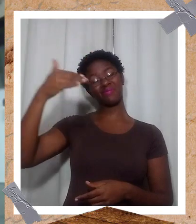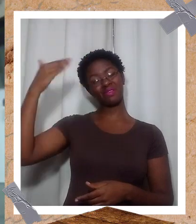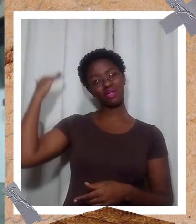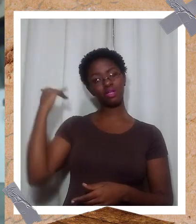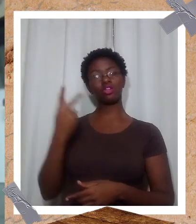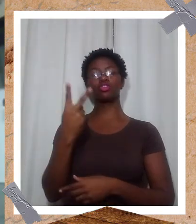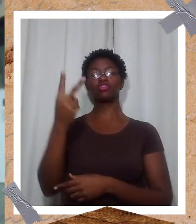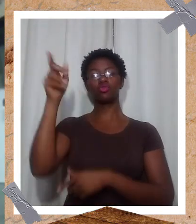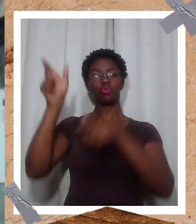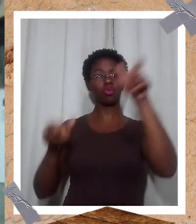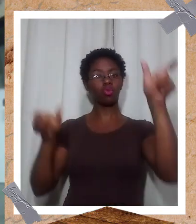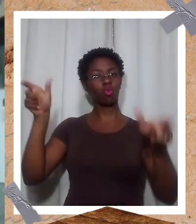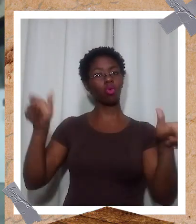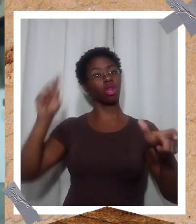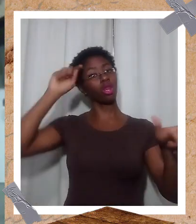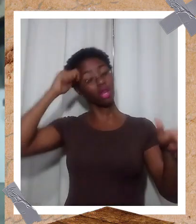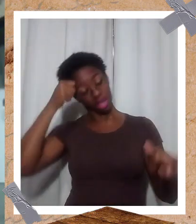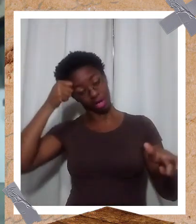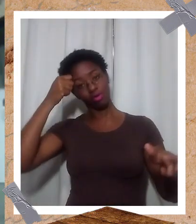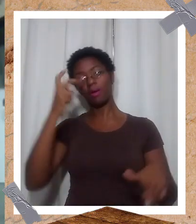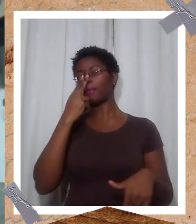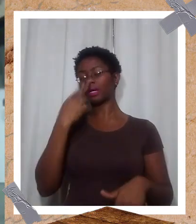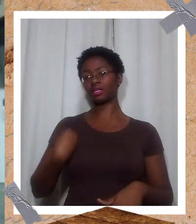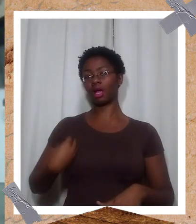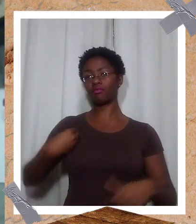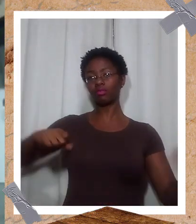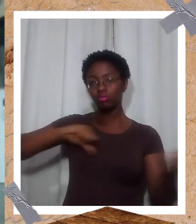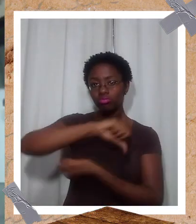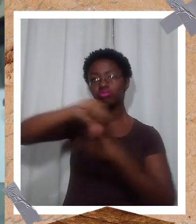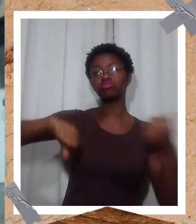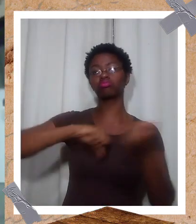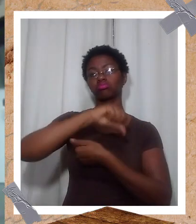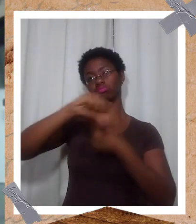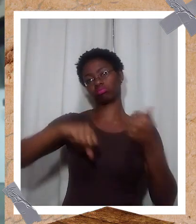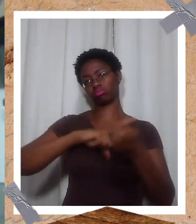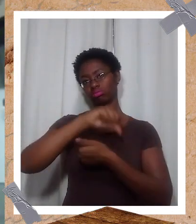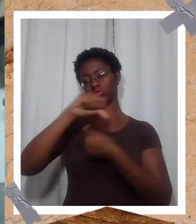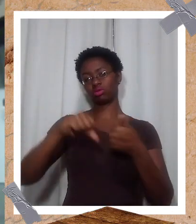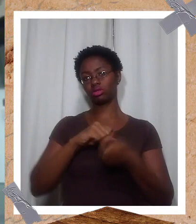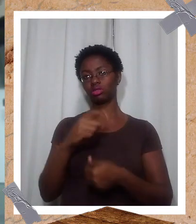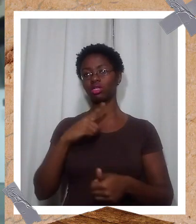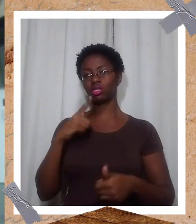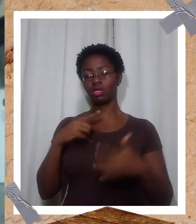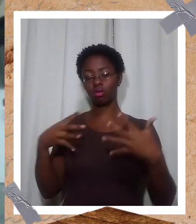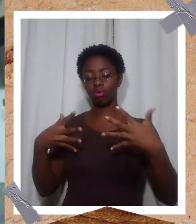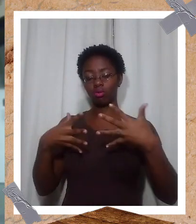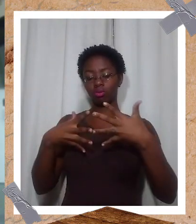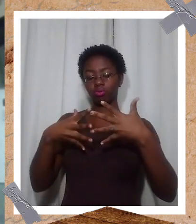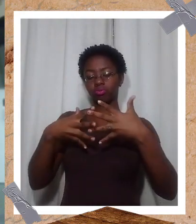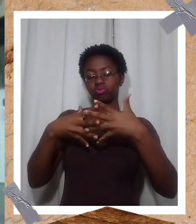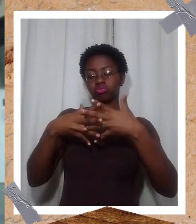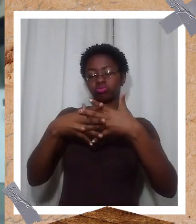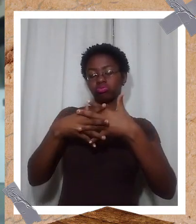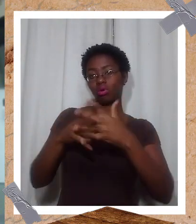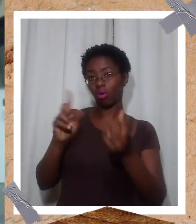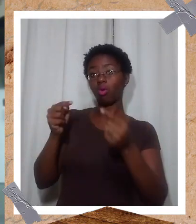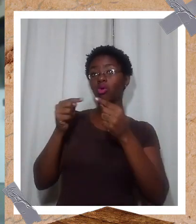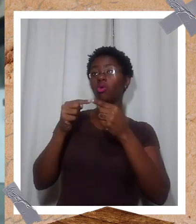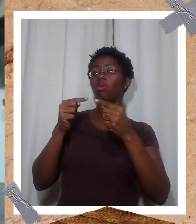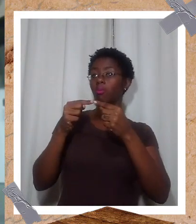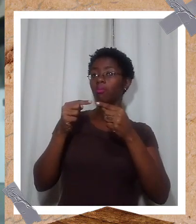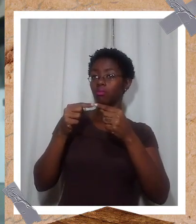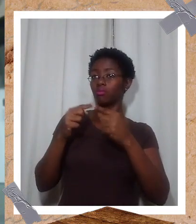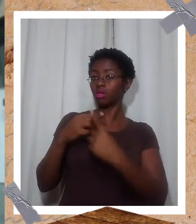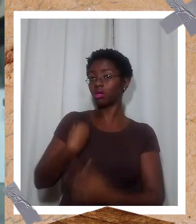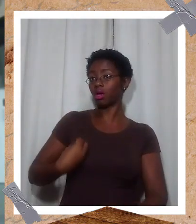protagonistas negros que reinventaram-se, que reconstruíram-se e possuem pontos de convergências com a vida de Carolina Maria de